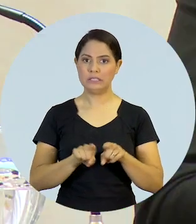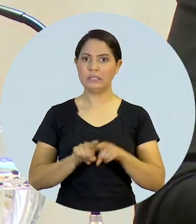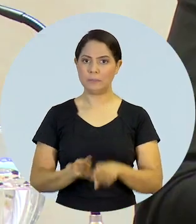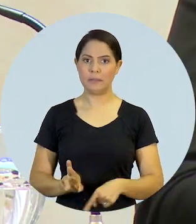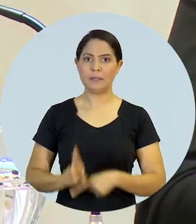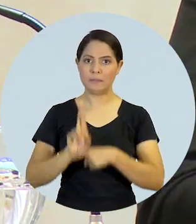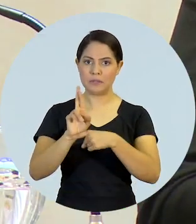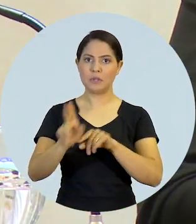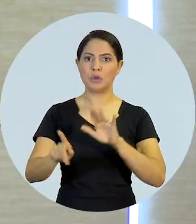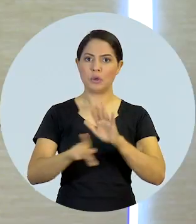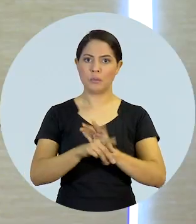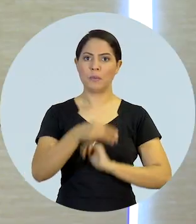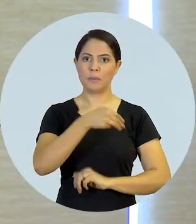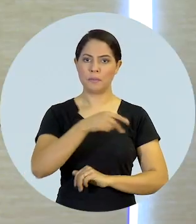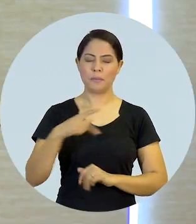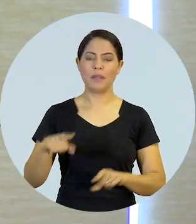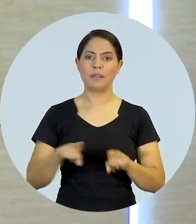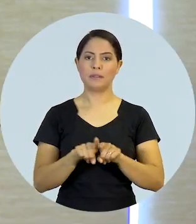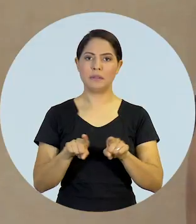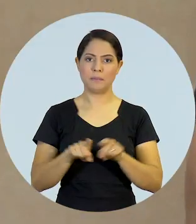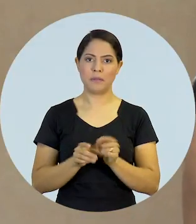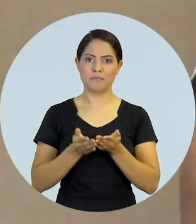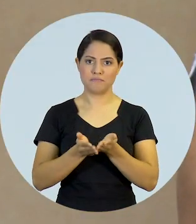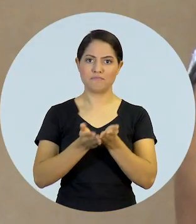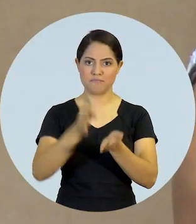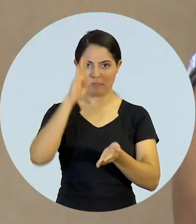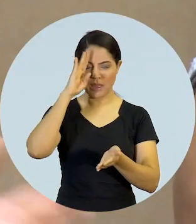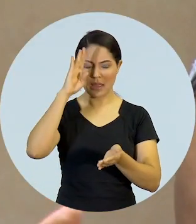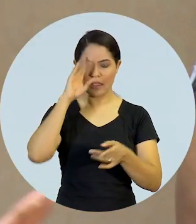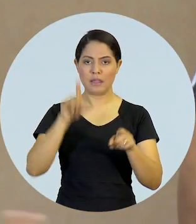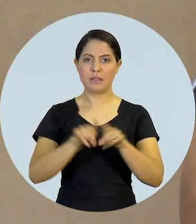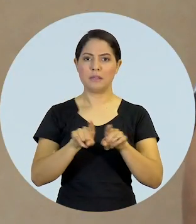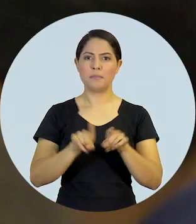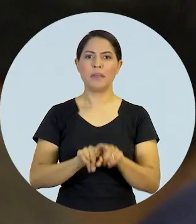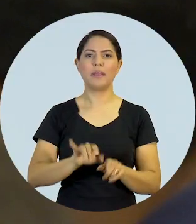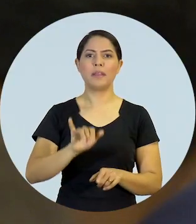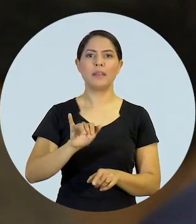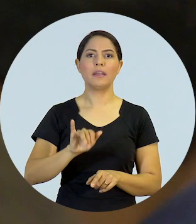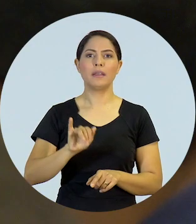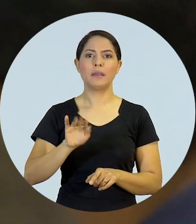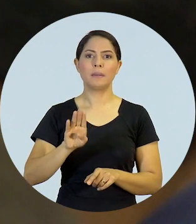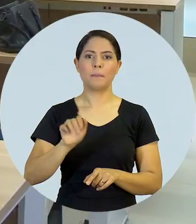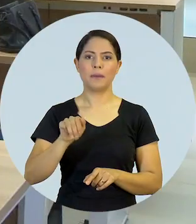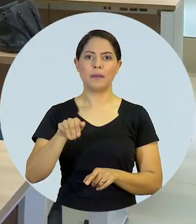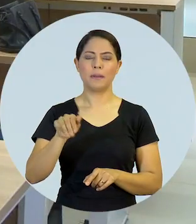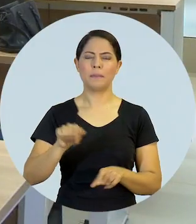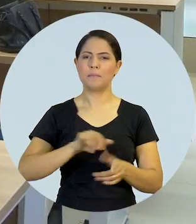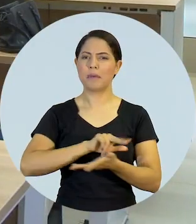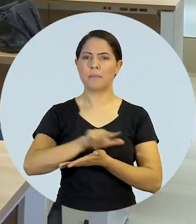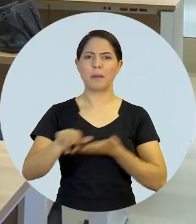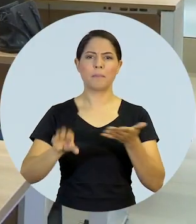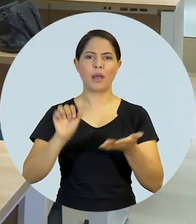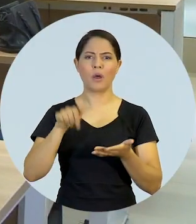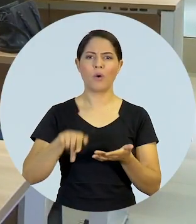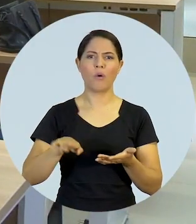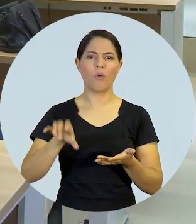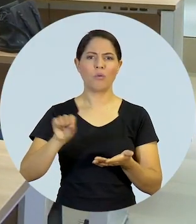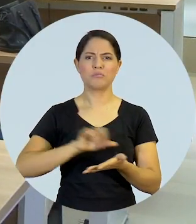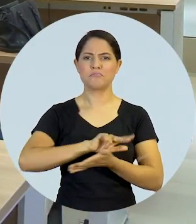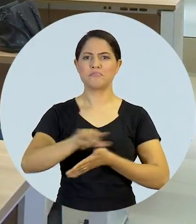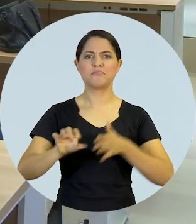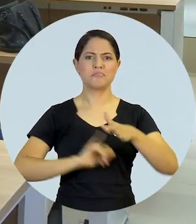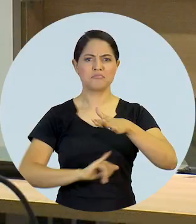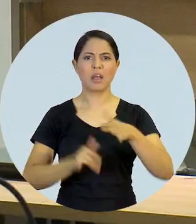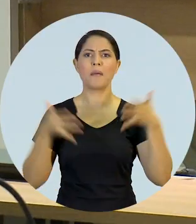Ministério Público, Marinha do Brasil, Prefeitura Potiguar, IBAMA, ONGs, Universidade Federal e instituições também